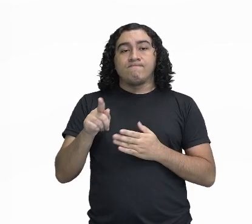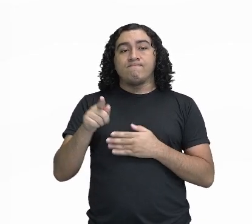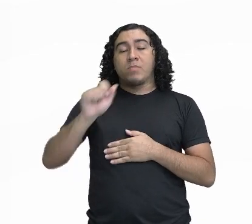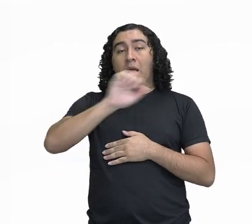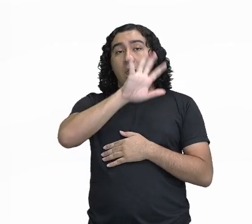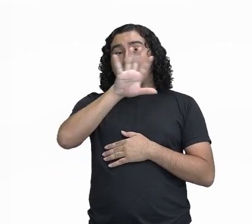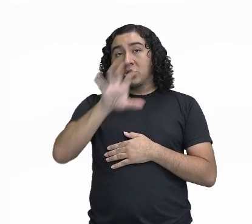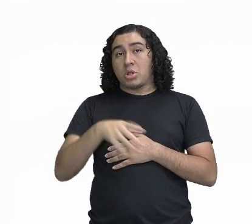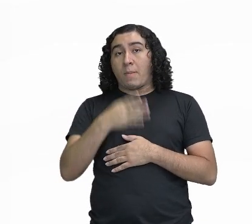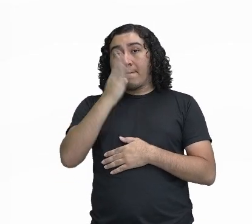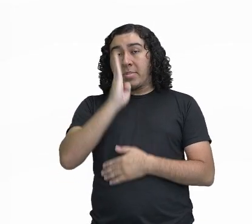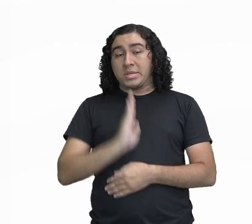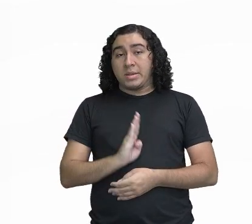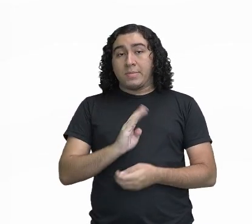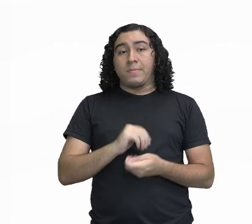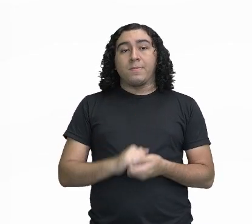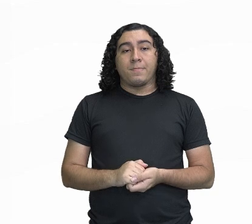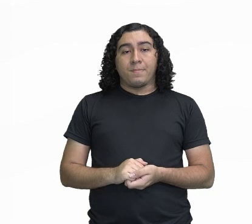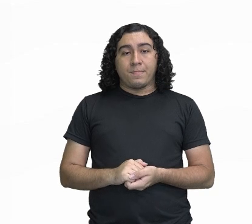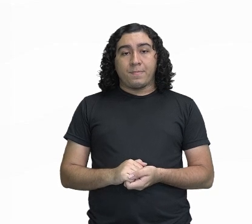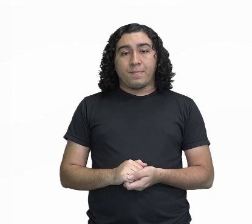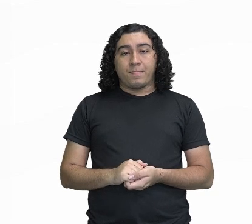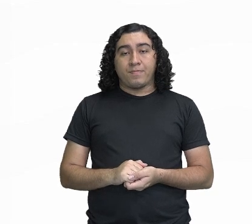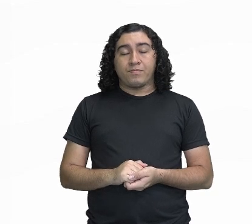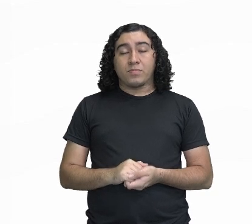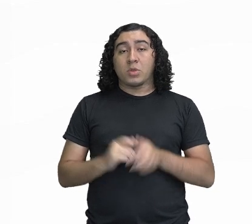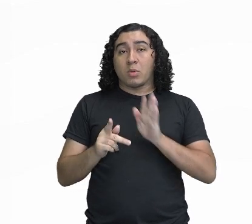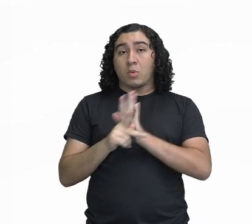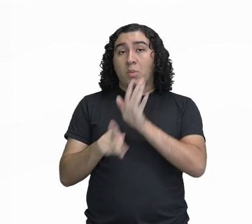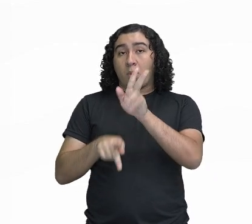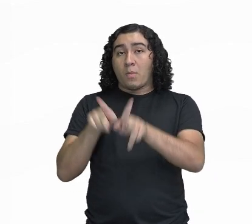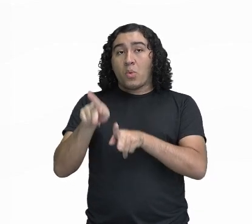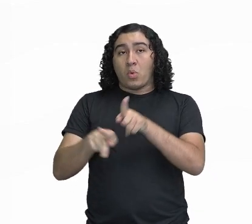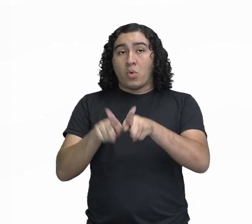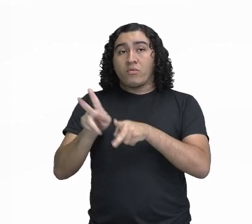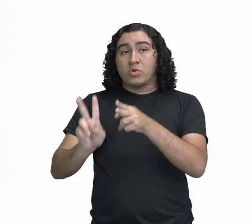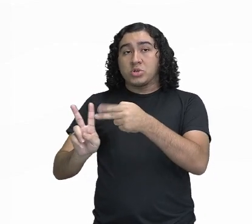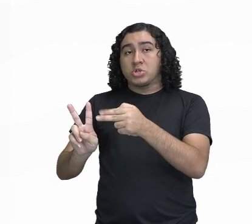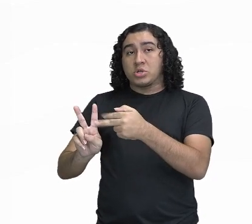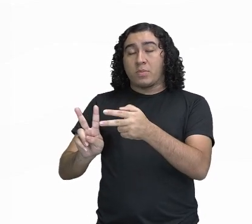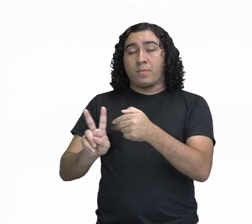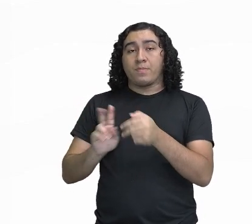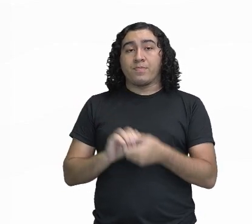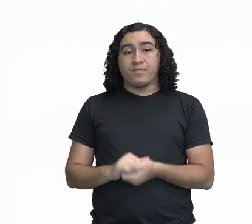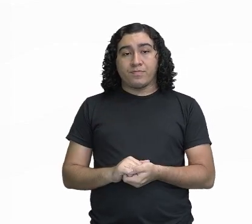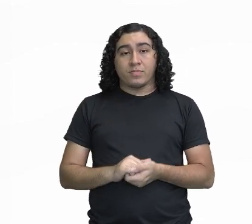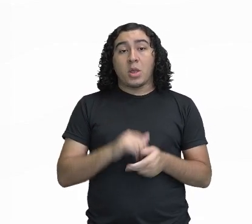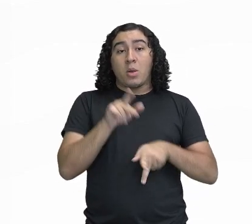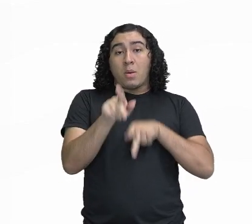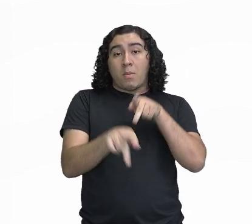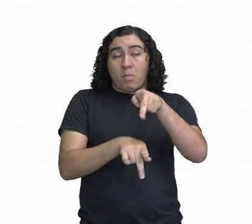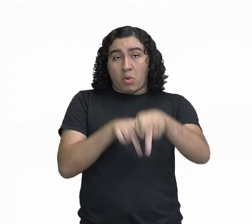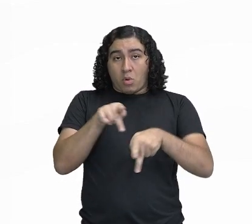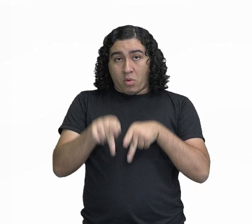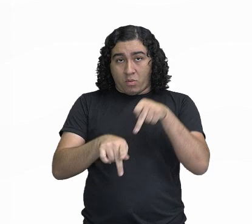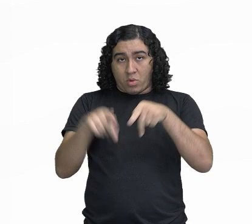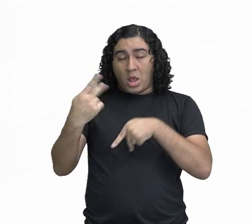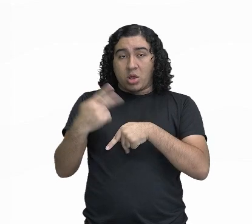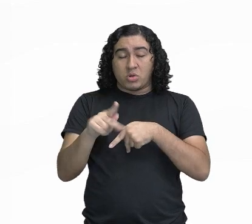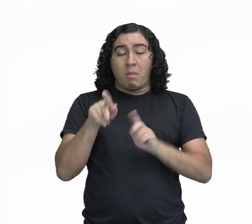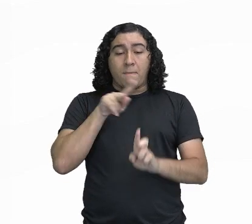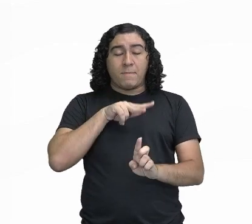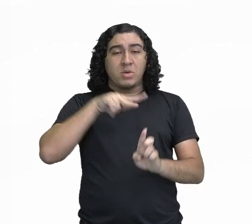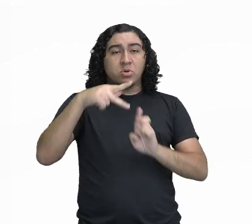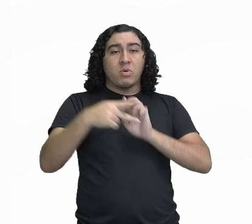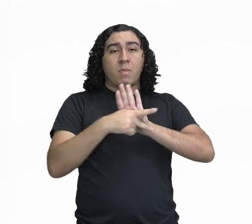brasileiras. Então, as tradições dos povos indígenas. Os povos indígenas, com suas